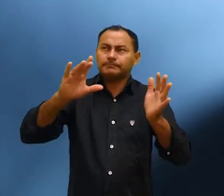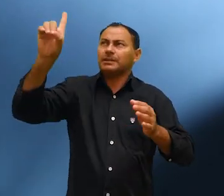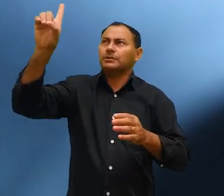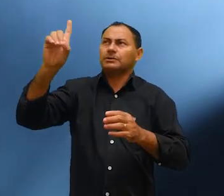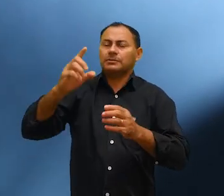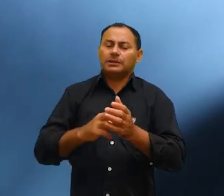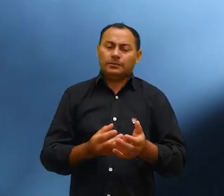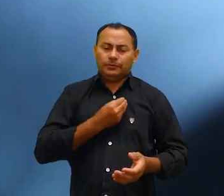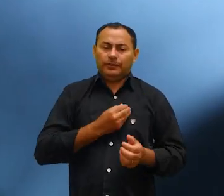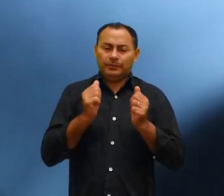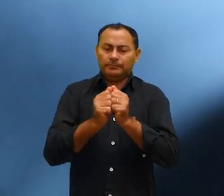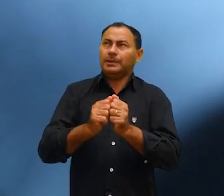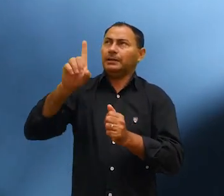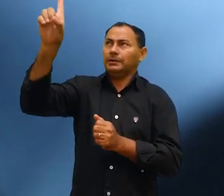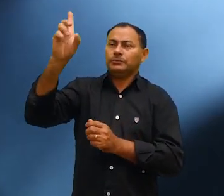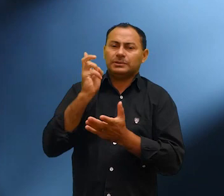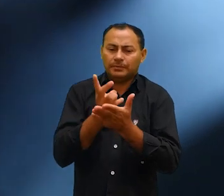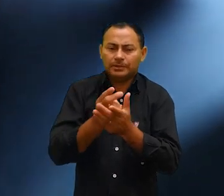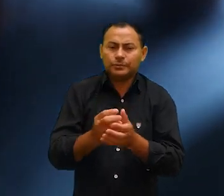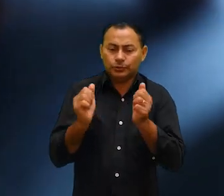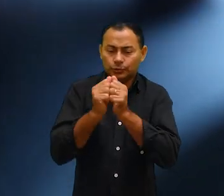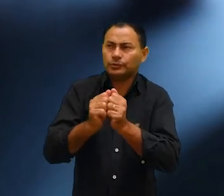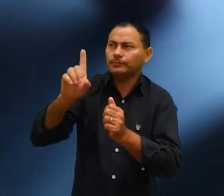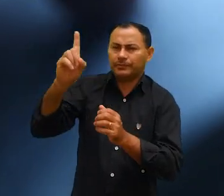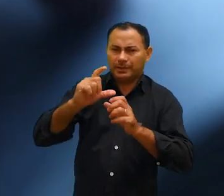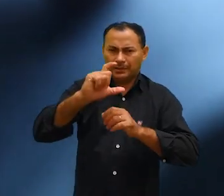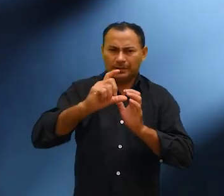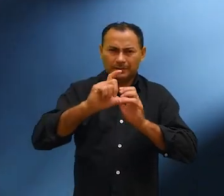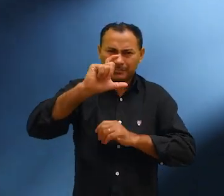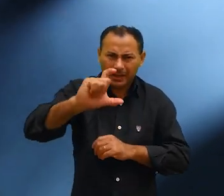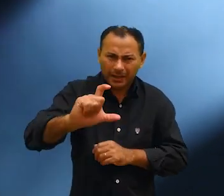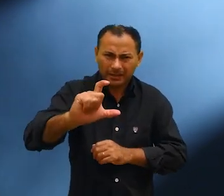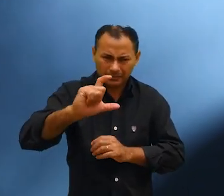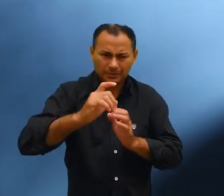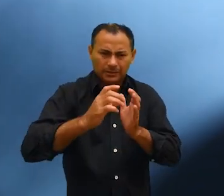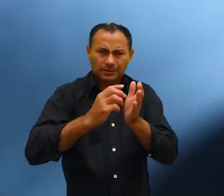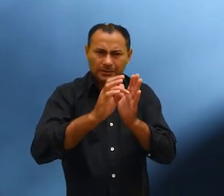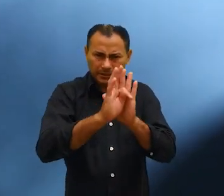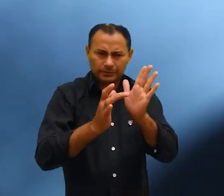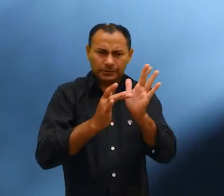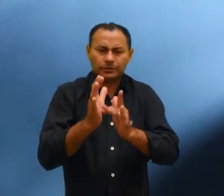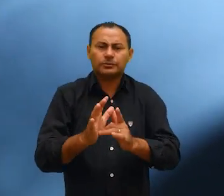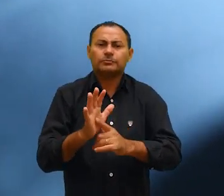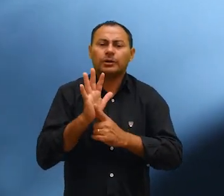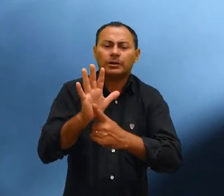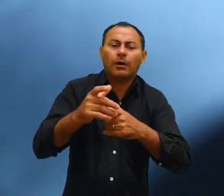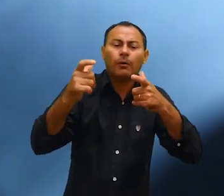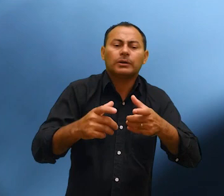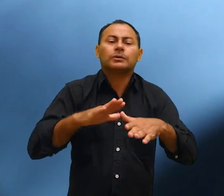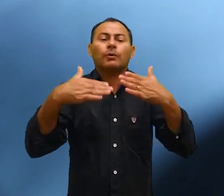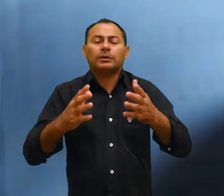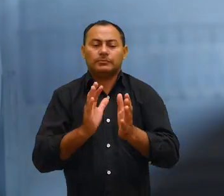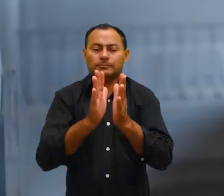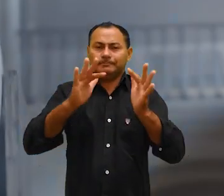sua presença para sempre. Será que nesses parágrafos Jesus não está mostrando como, quando e onde devemos